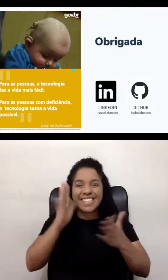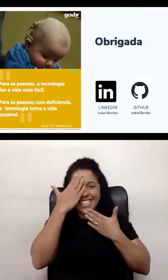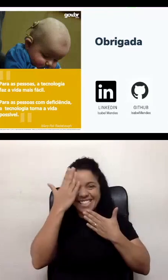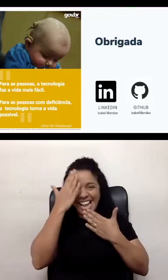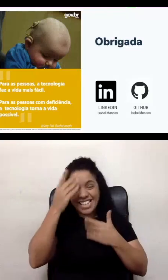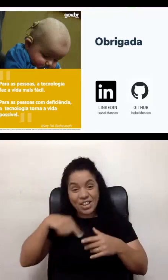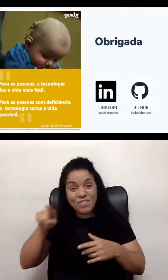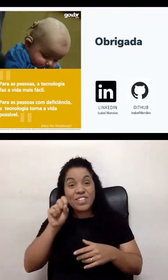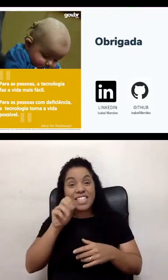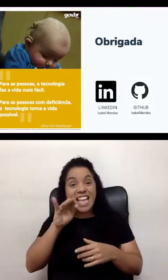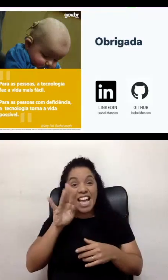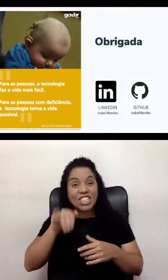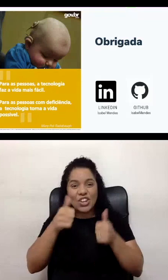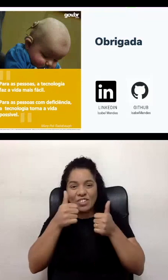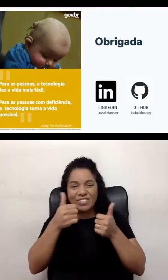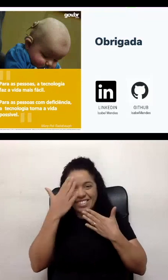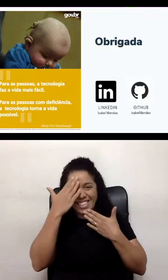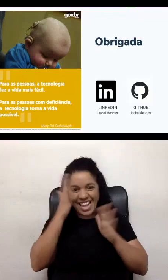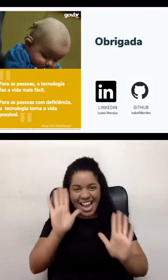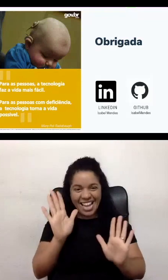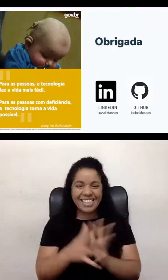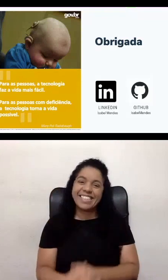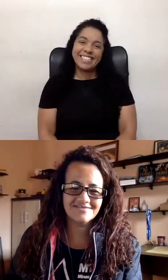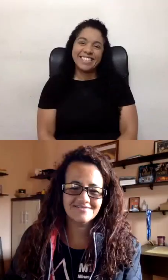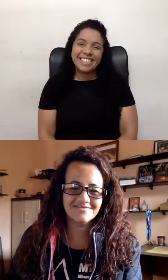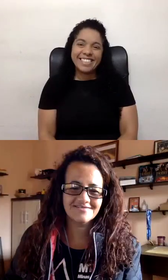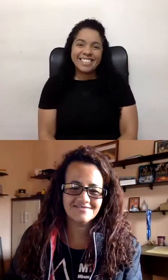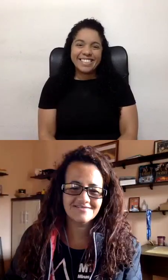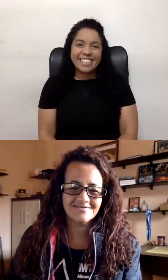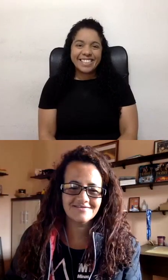para a session. Obrigada. Bom,